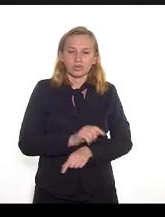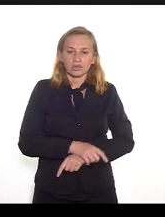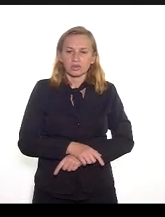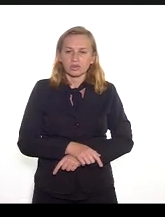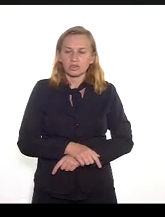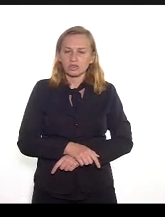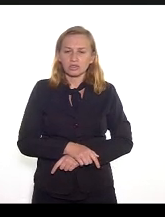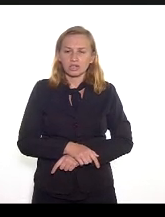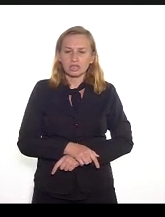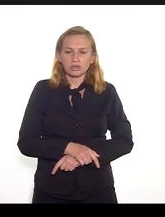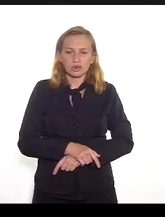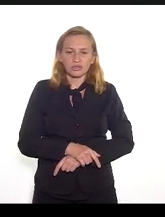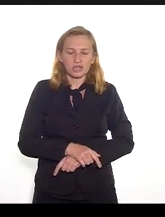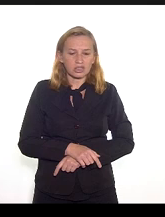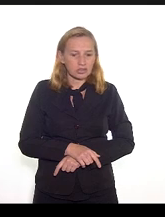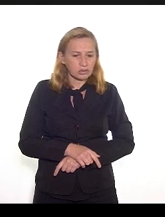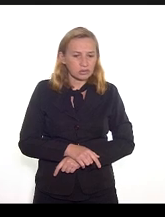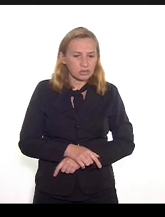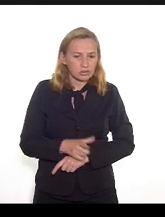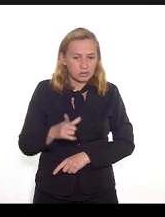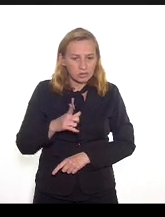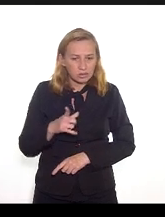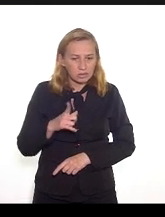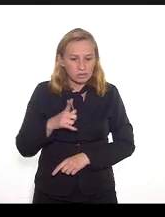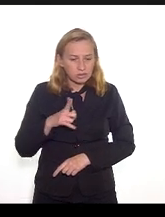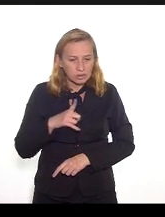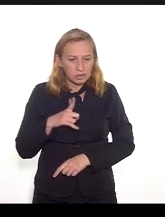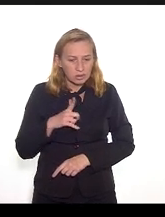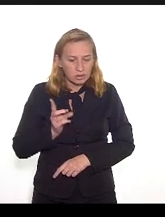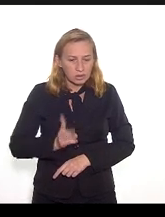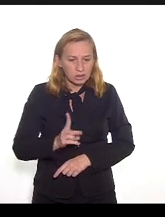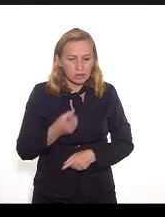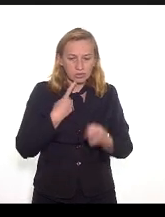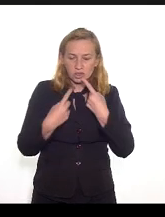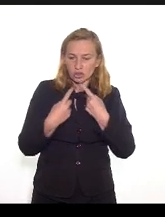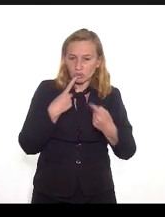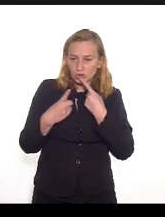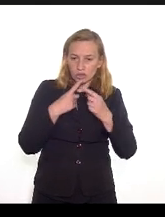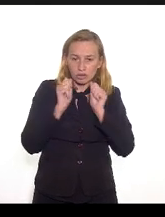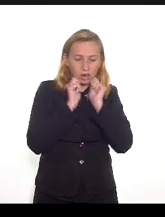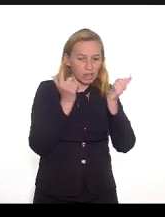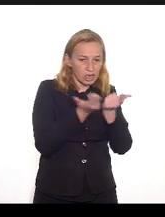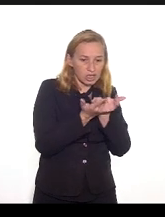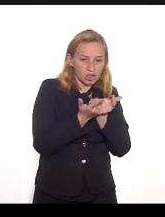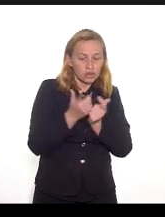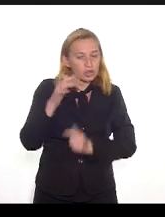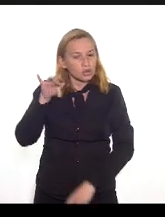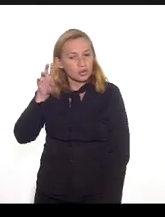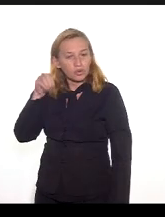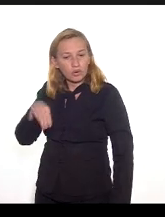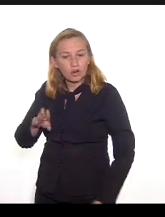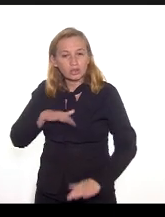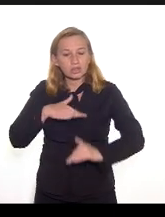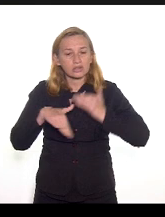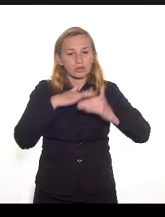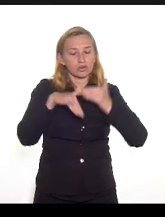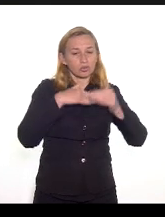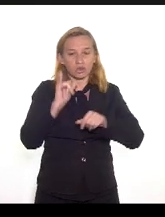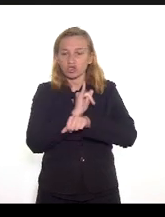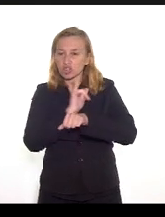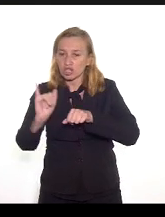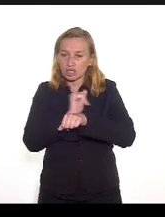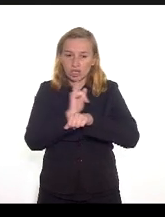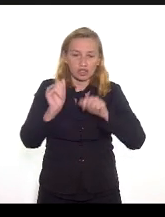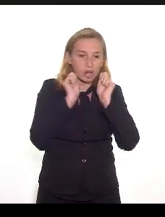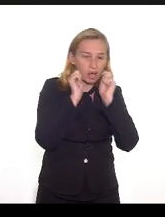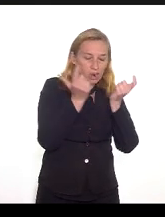e nós temos participado das discussões da Alerj através do Fórum de Desenvolvimento Estratégico da